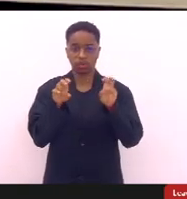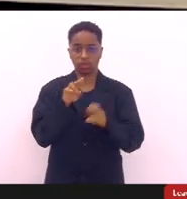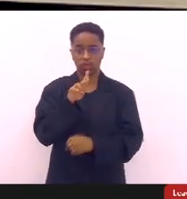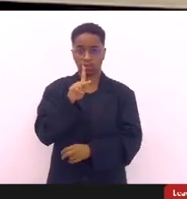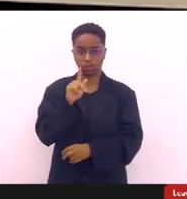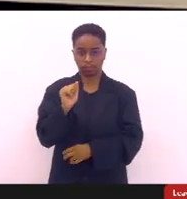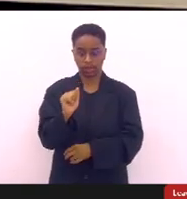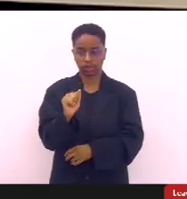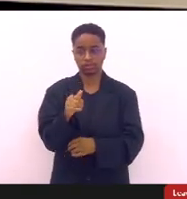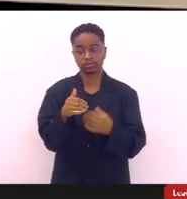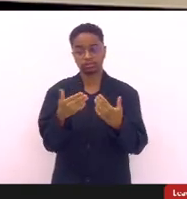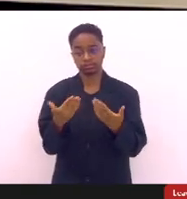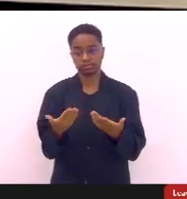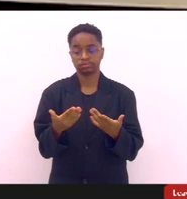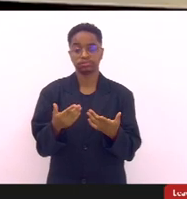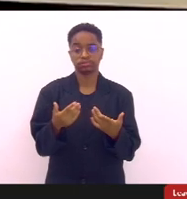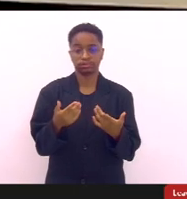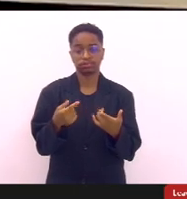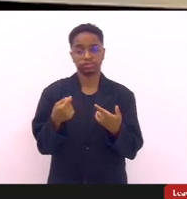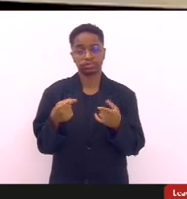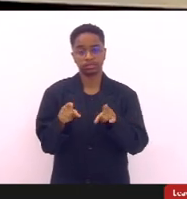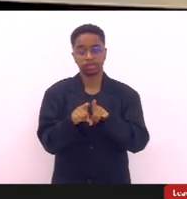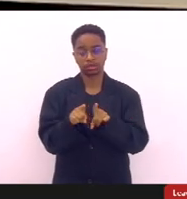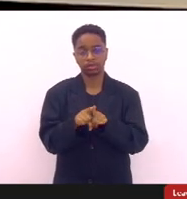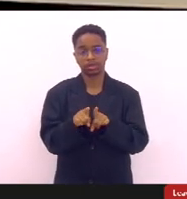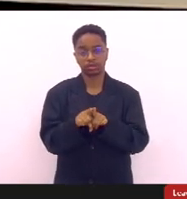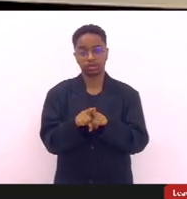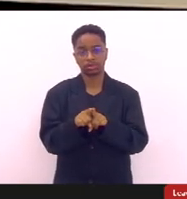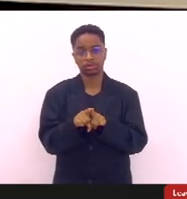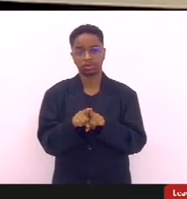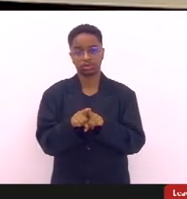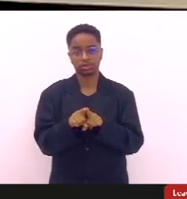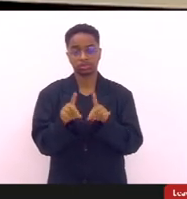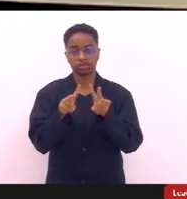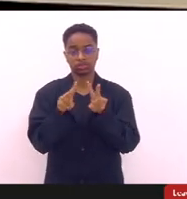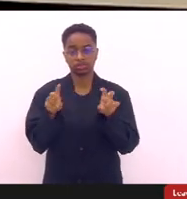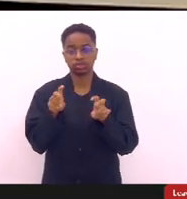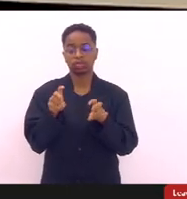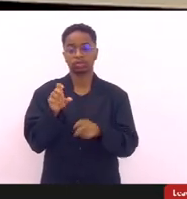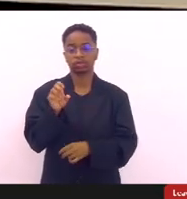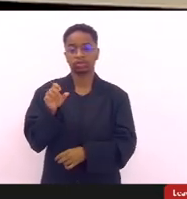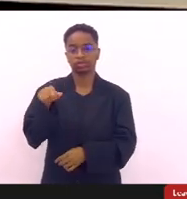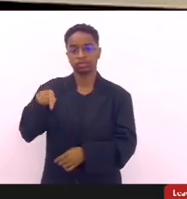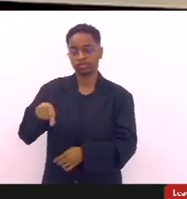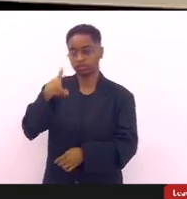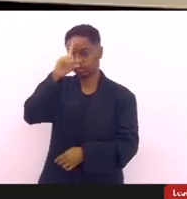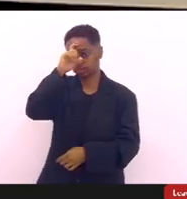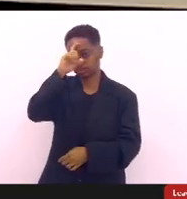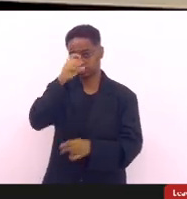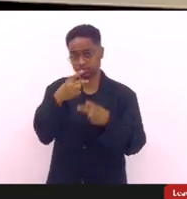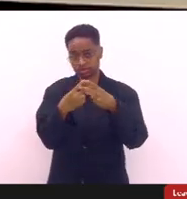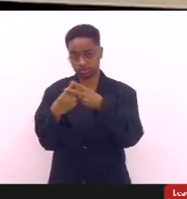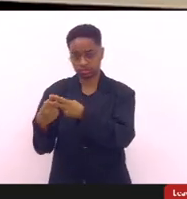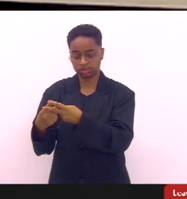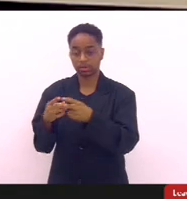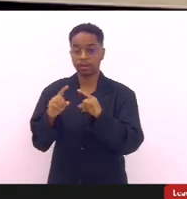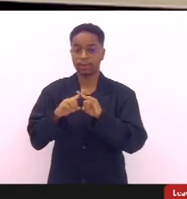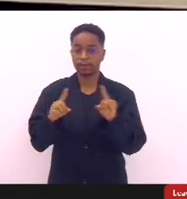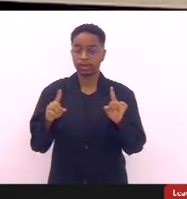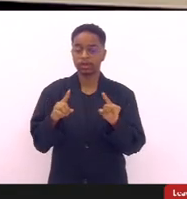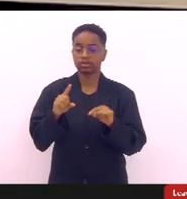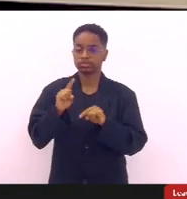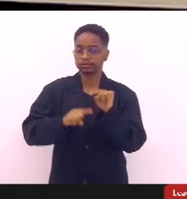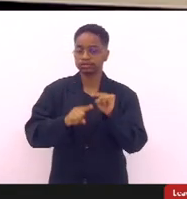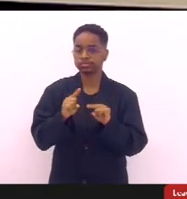tem razão nenhuma para que não exista assim também em relação ao sanatório penal. Agora, a gestão dos serviços, o equipamento,